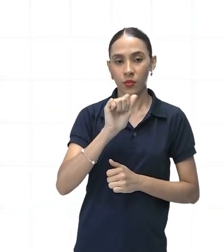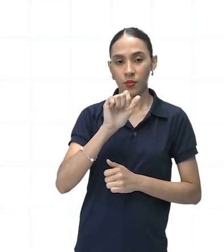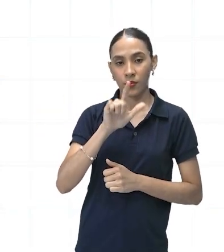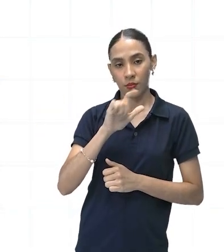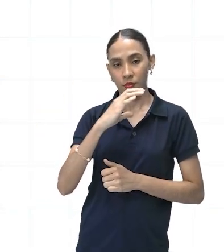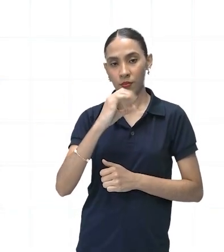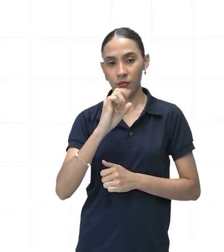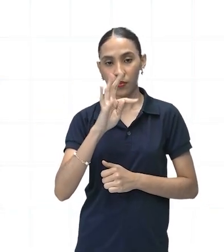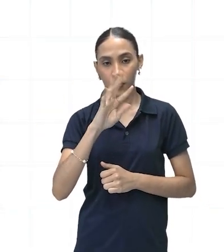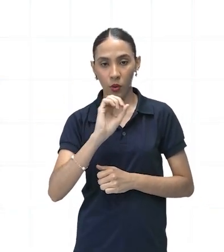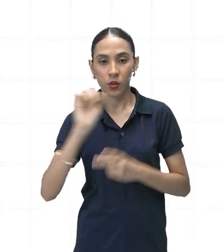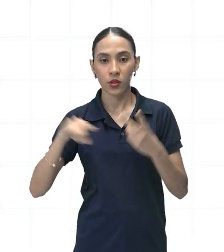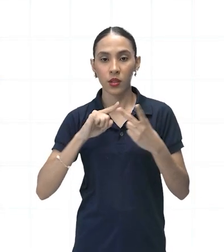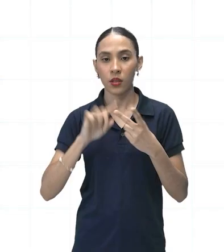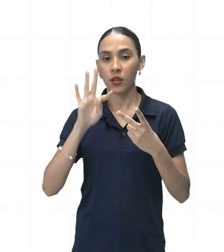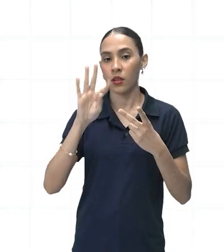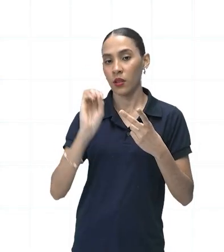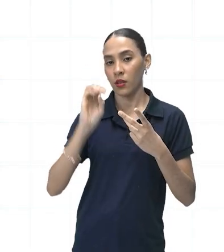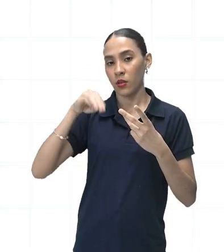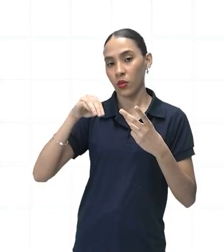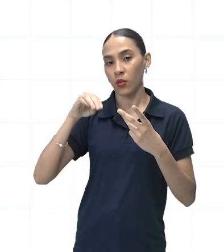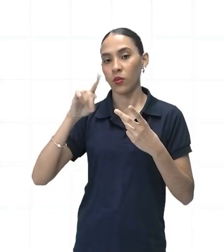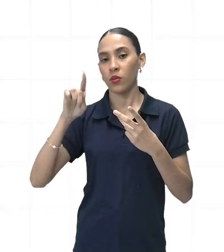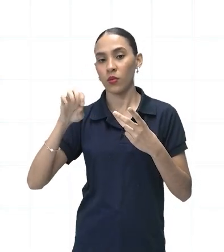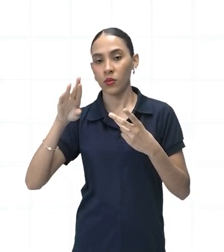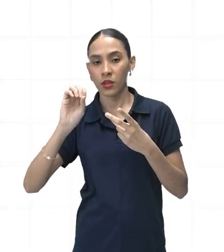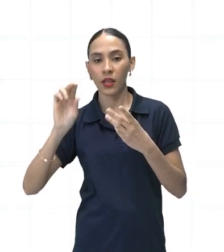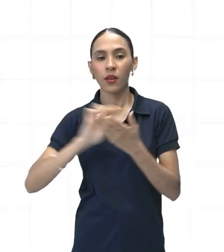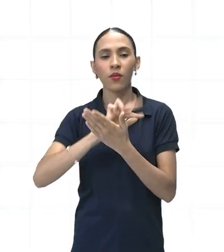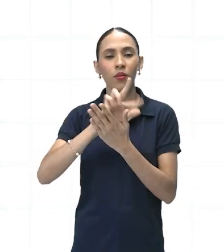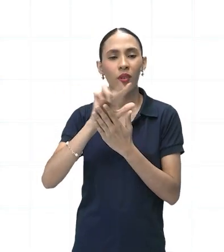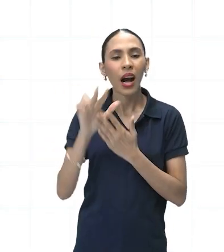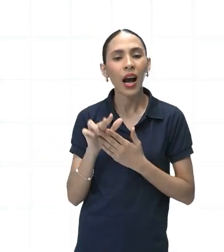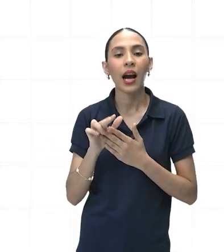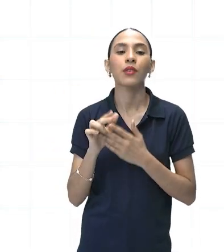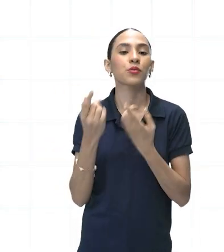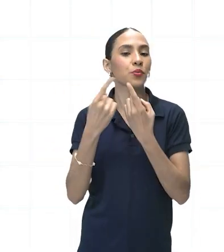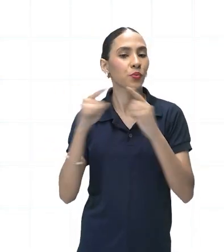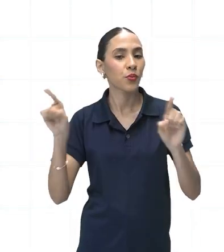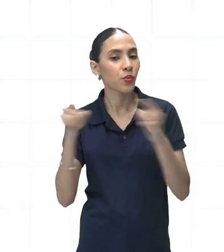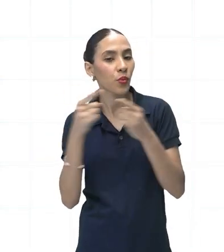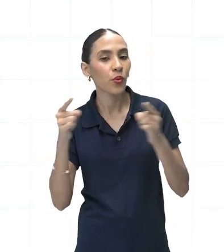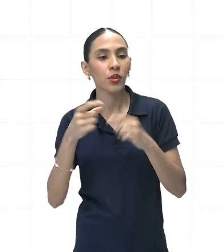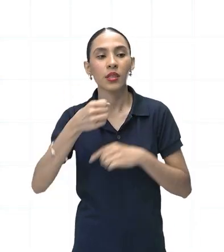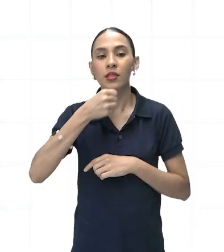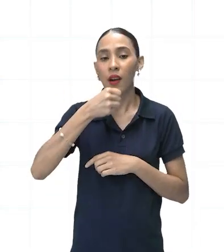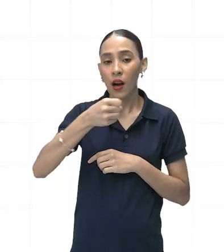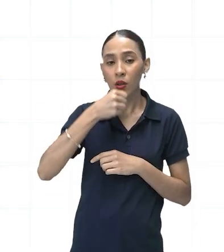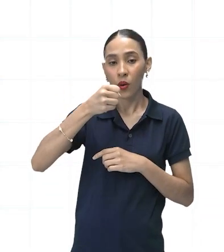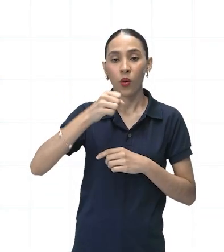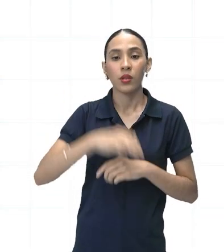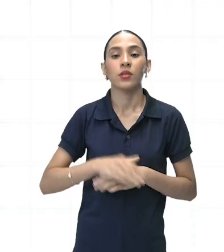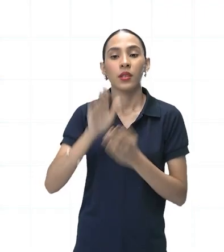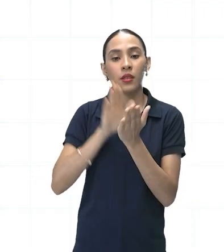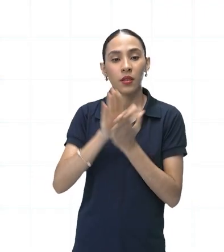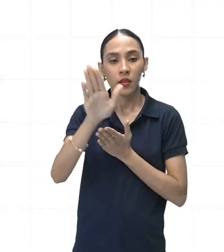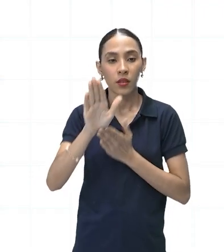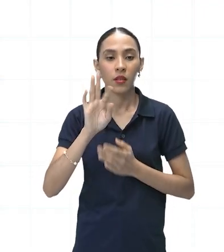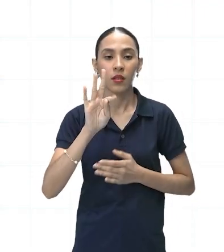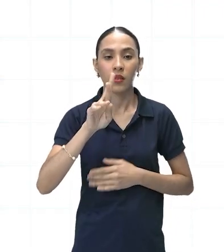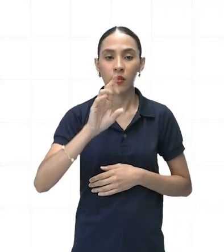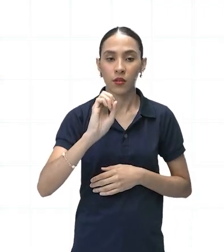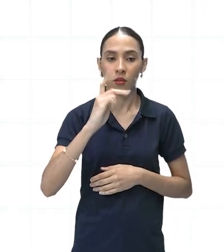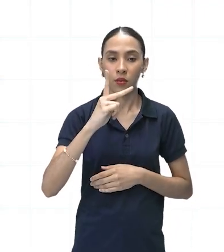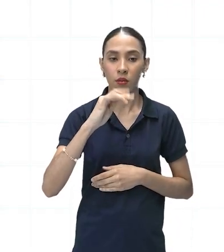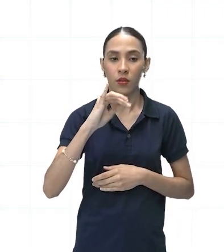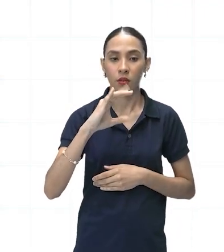Tom Zé, os Mutantes e o maestro Rogério Duprat, lançaram o álbum Manifesto